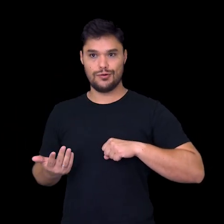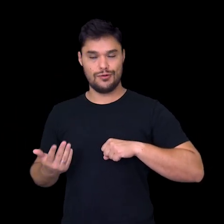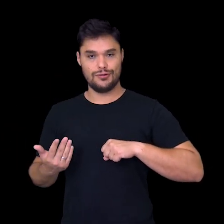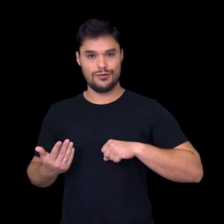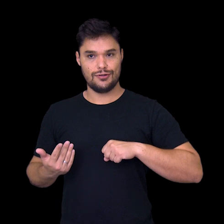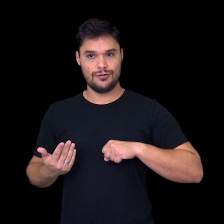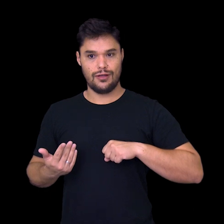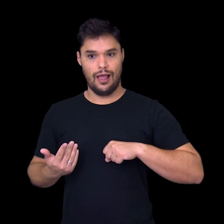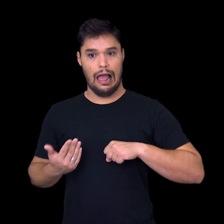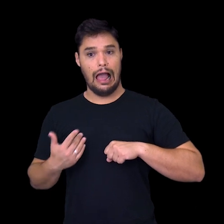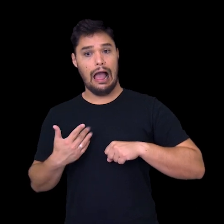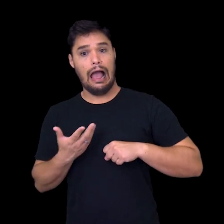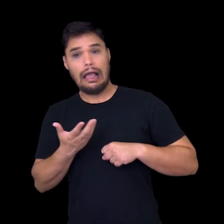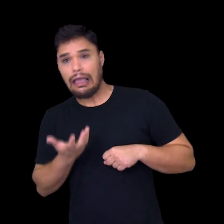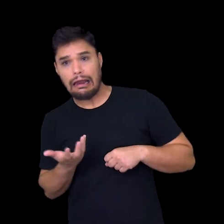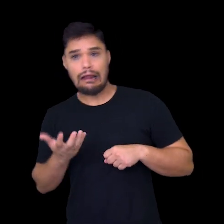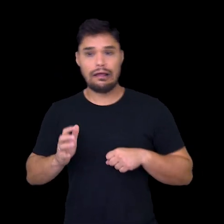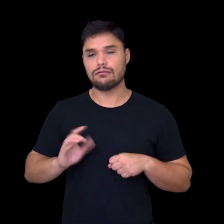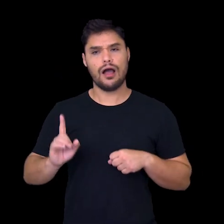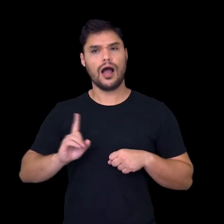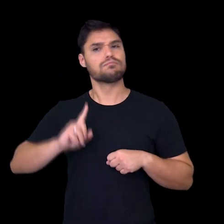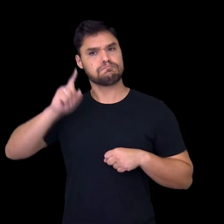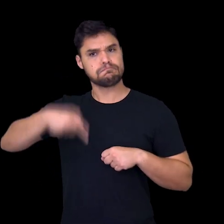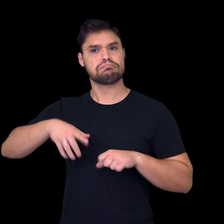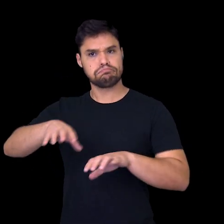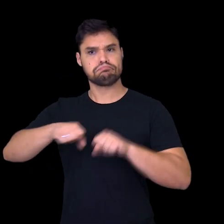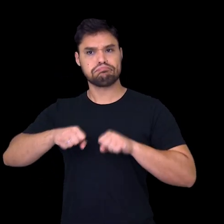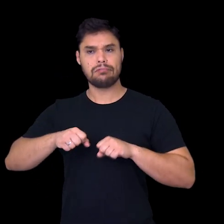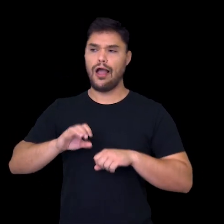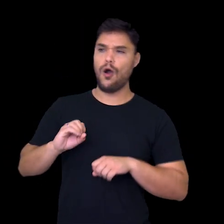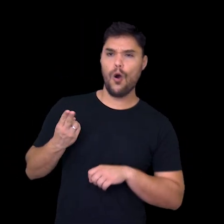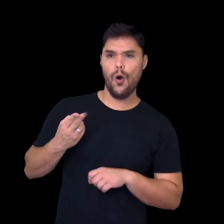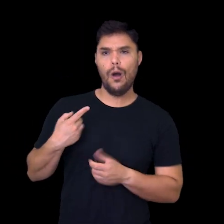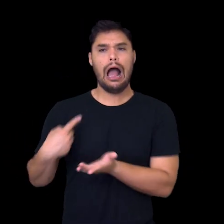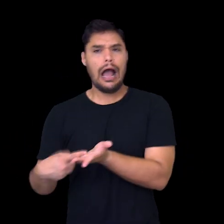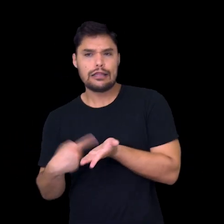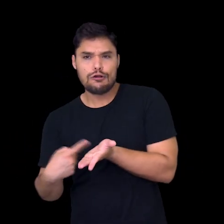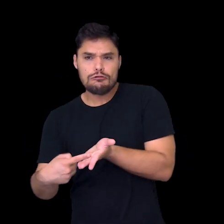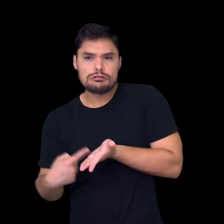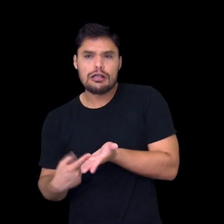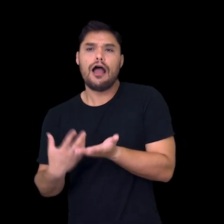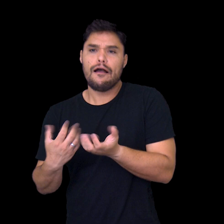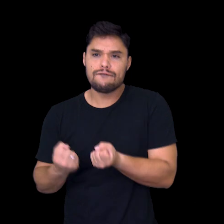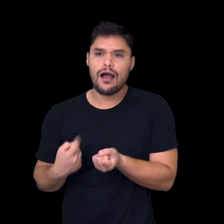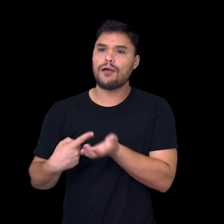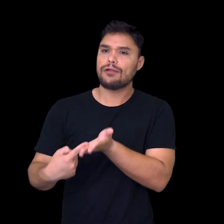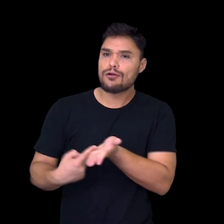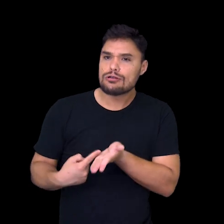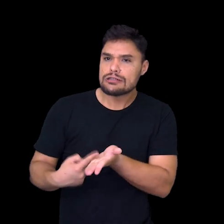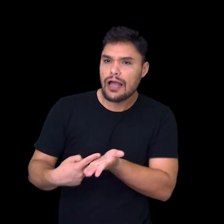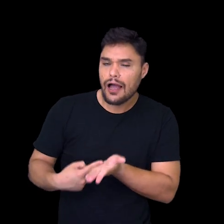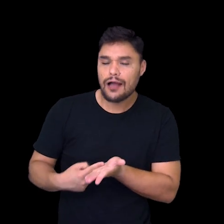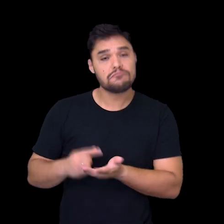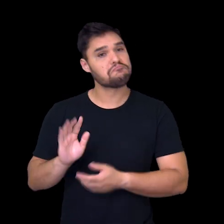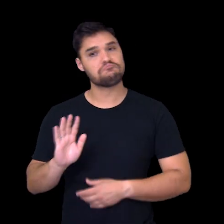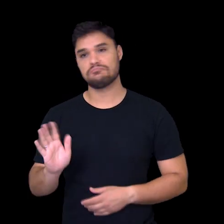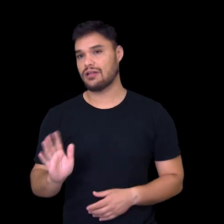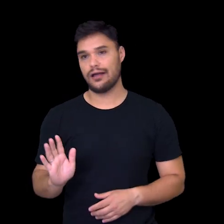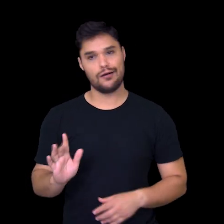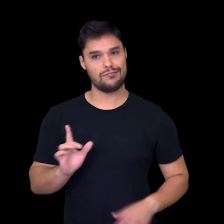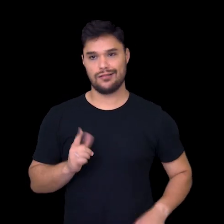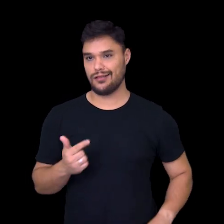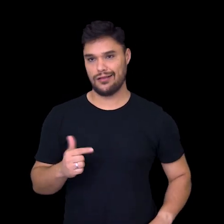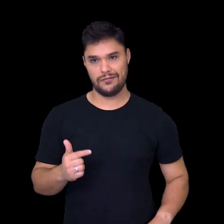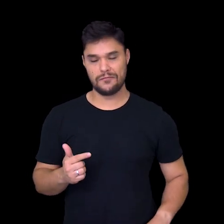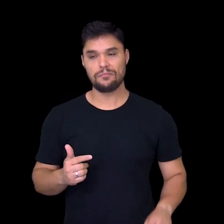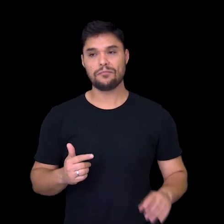Então, Cristiane Portela, Departamento de História, UNB. Que se pudesse negociar e de que essa negociação fosse uma negociação favorável.